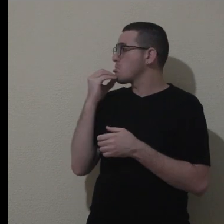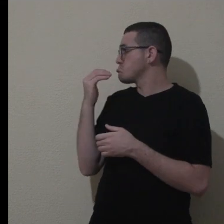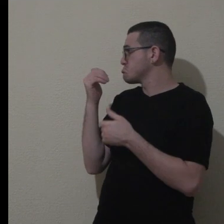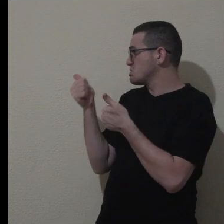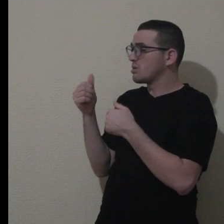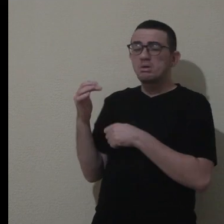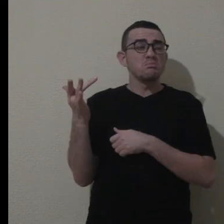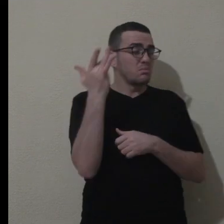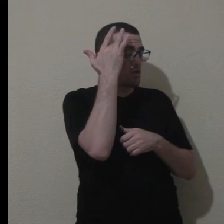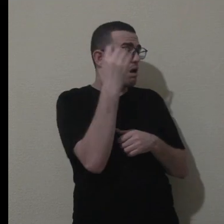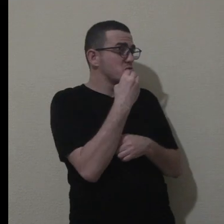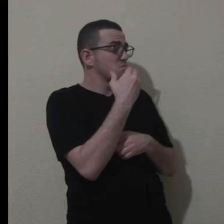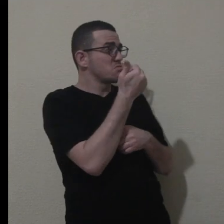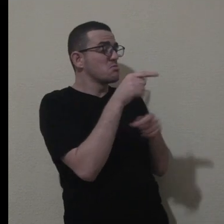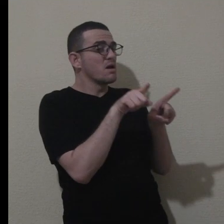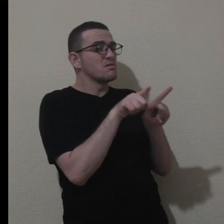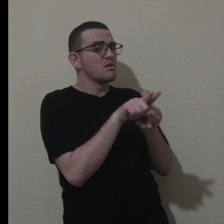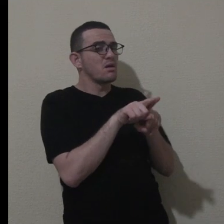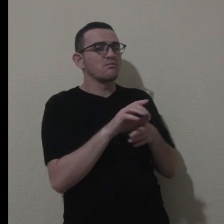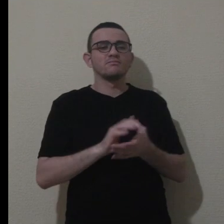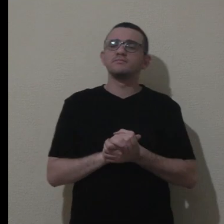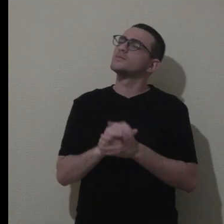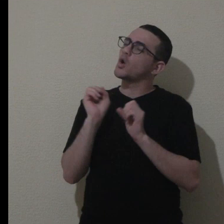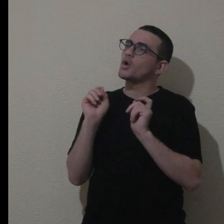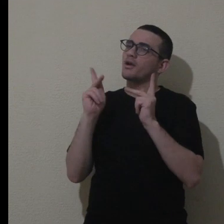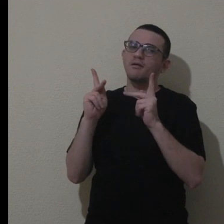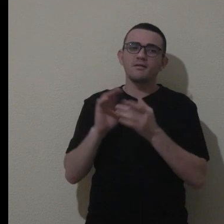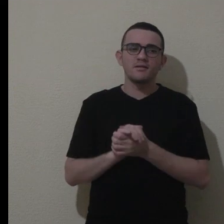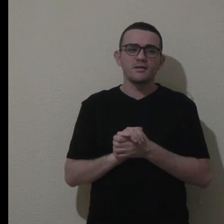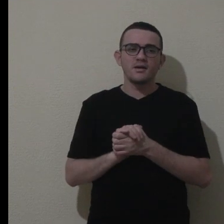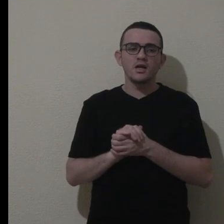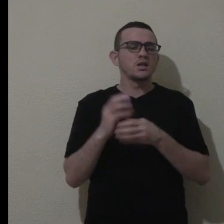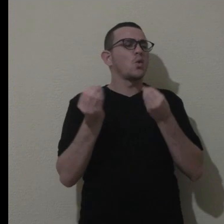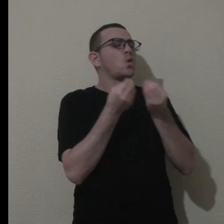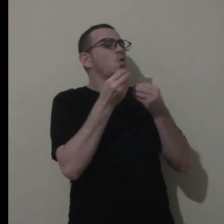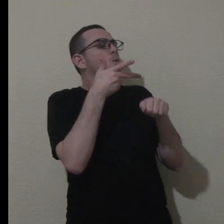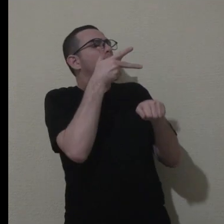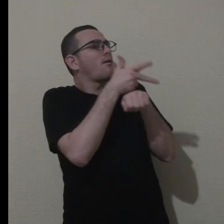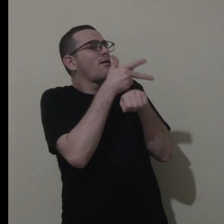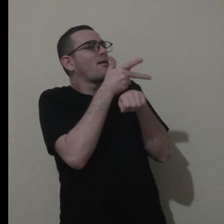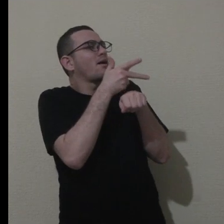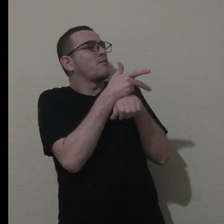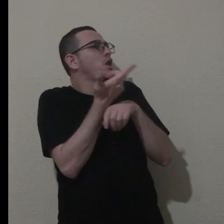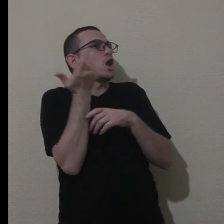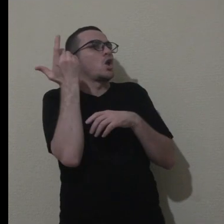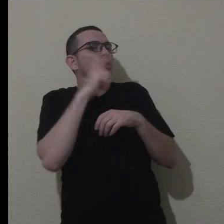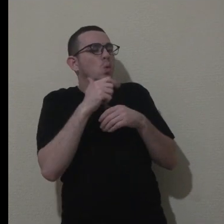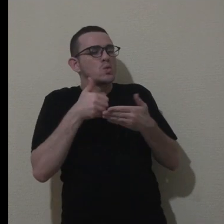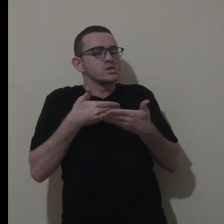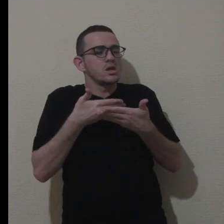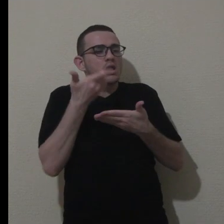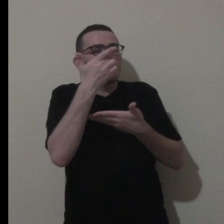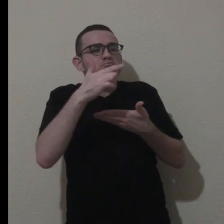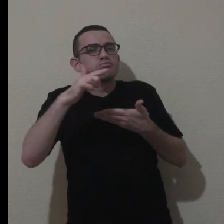Por mim tudo bem. Eu acho que tudo bem também, tá bem interessante. Então, Como está sendo gravado, pessoal, quem não